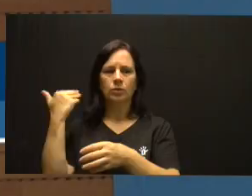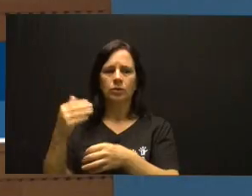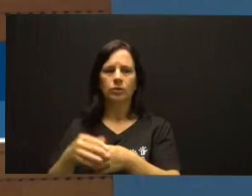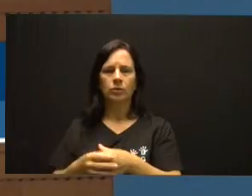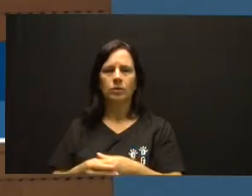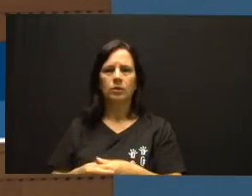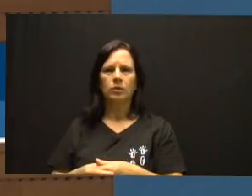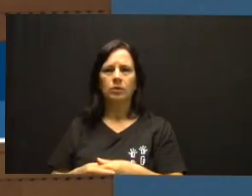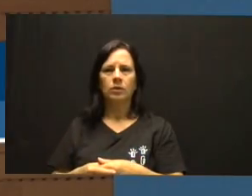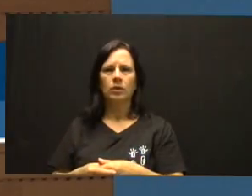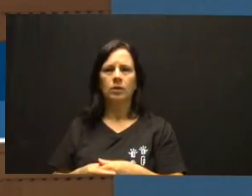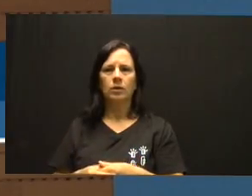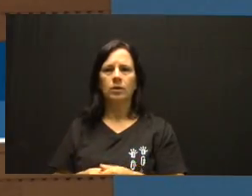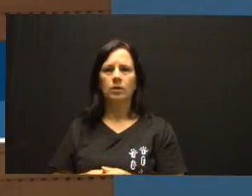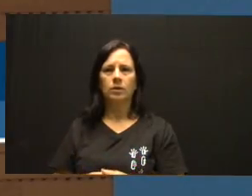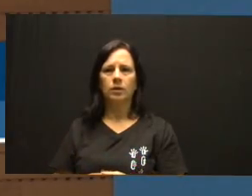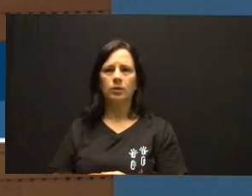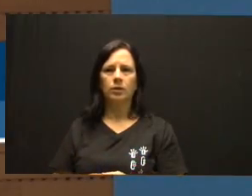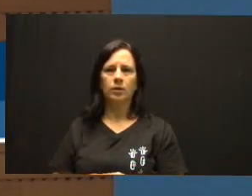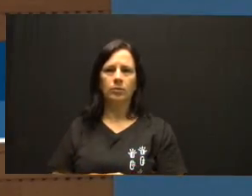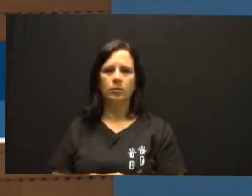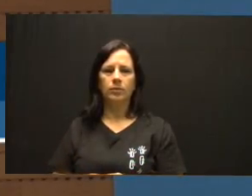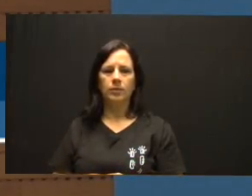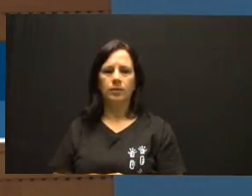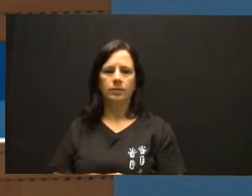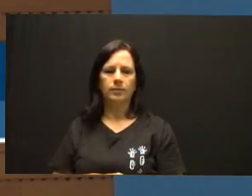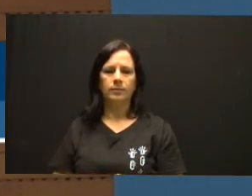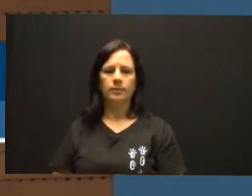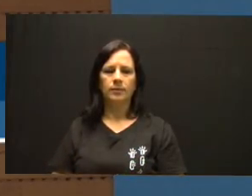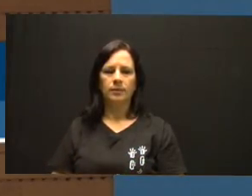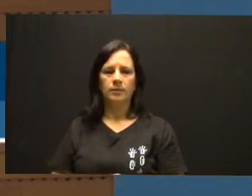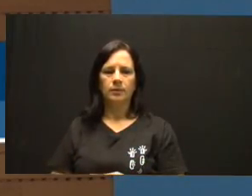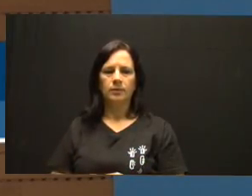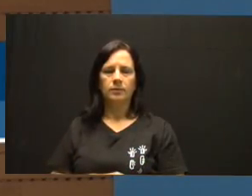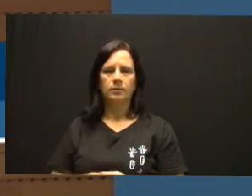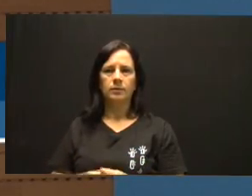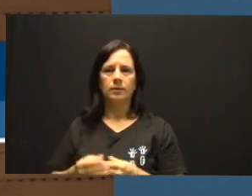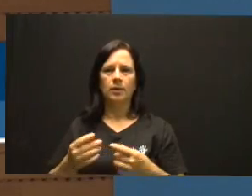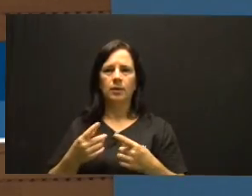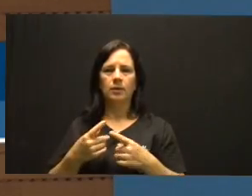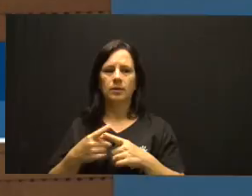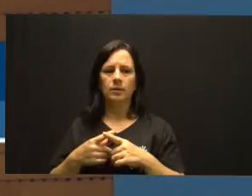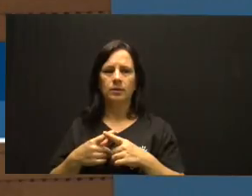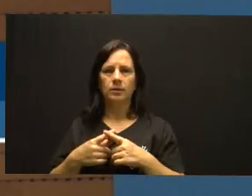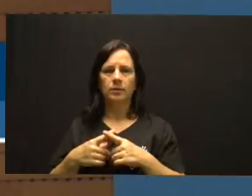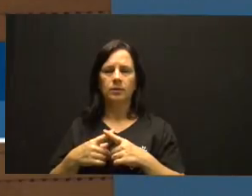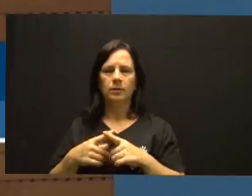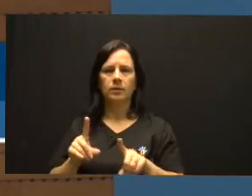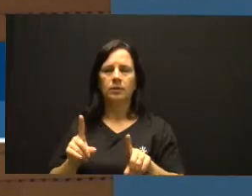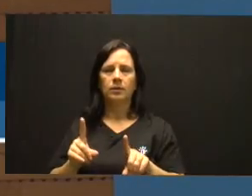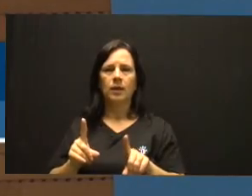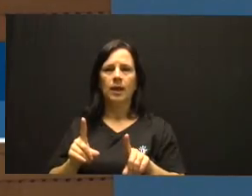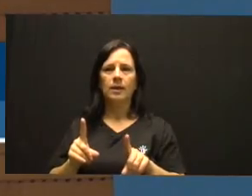a minha pessoa, graças a Deus. Mas quero dizer que já foi levantada essa bandeira nessa